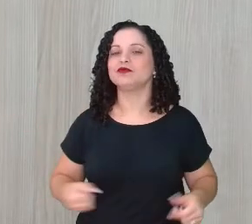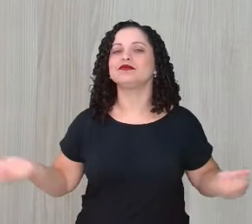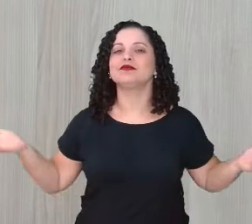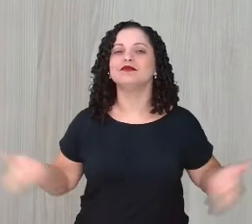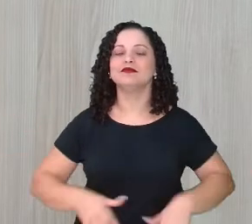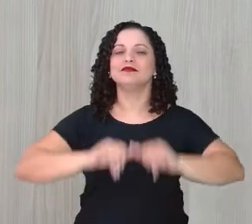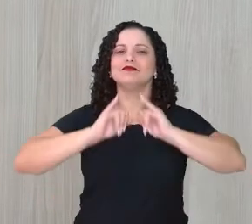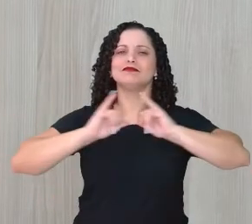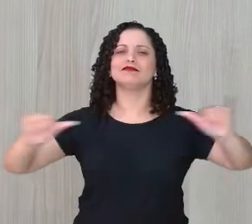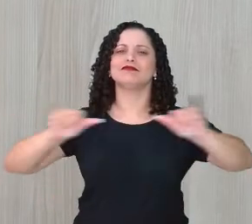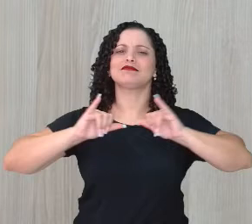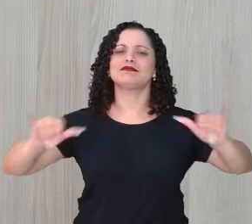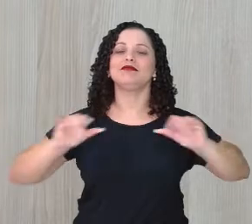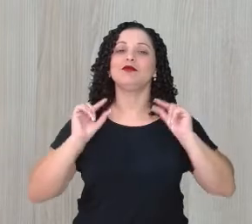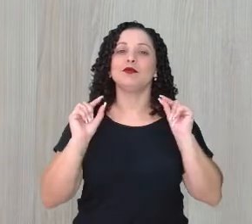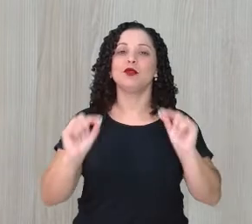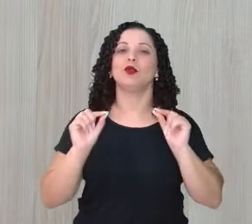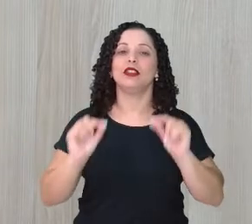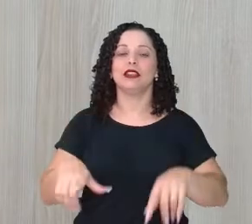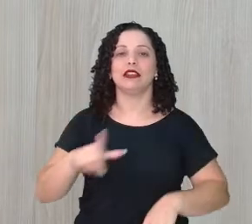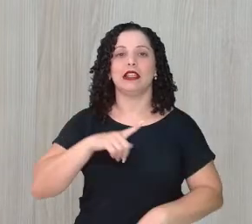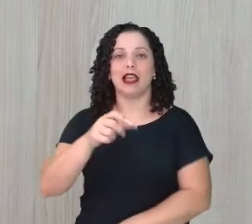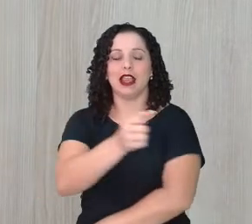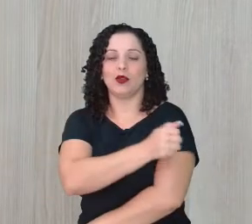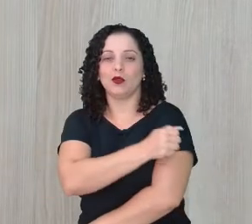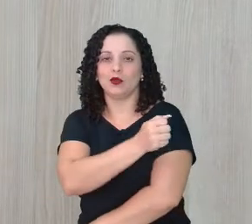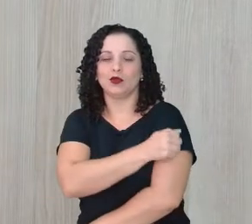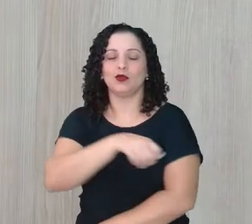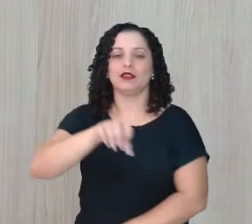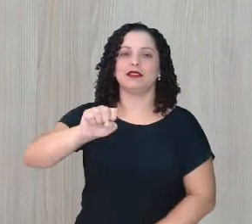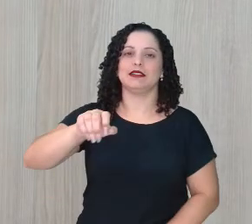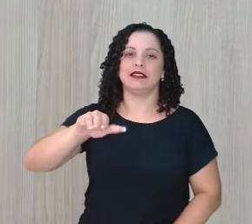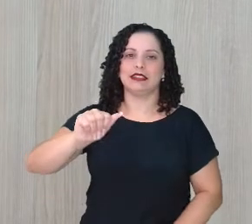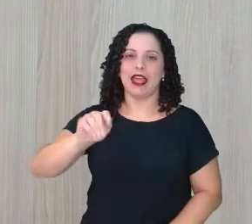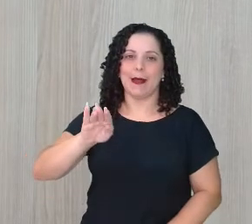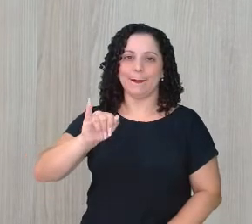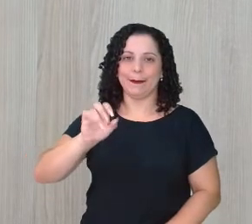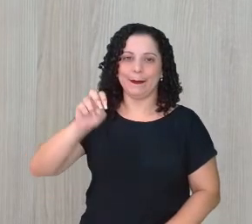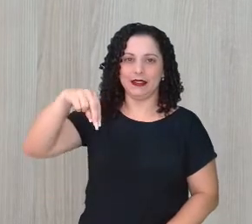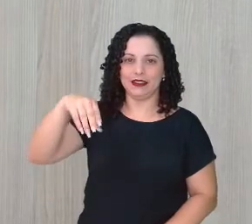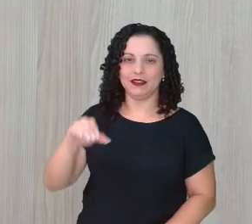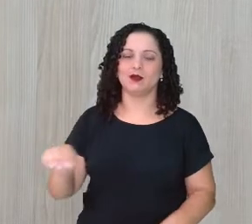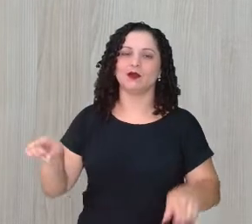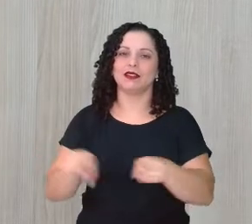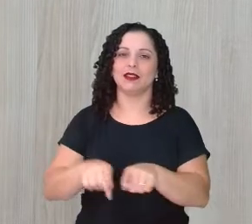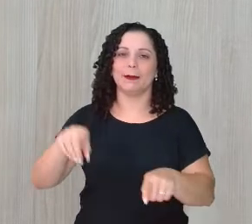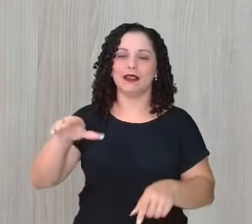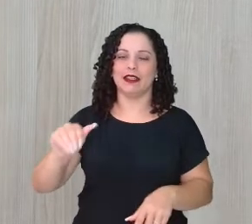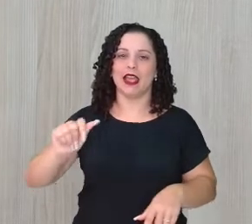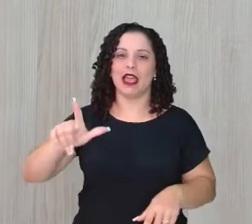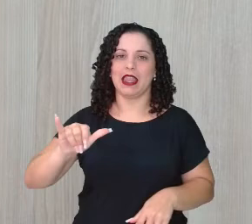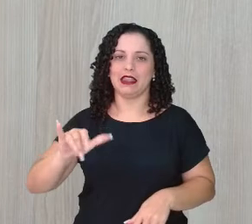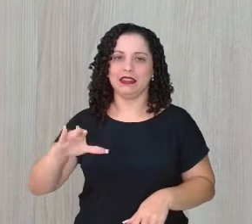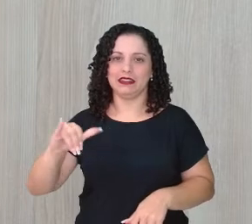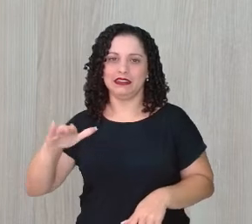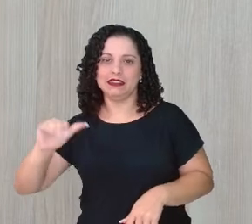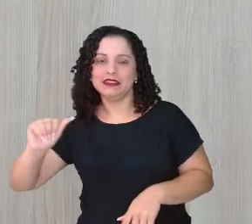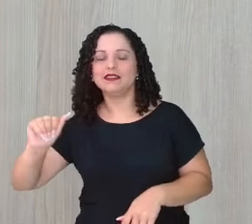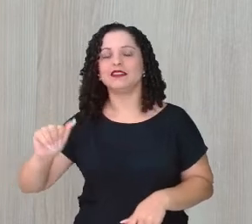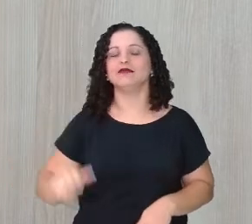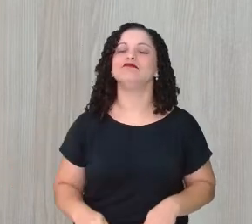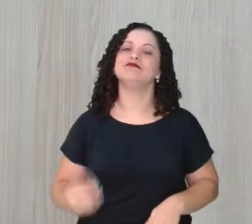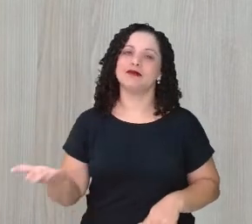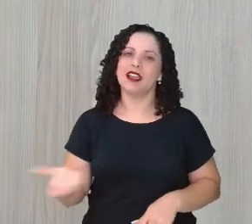professor, interagindo. Nós estamos com o Sabino e estamos com a Alícia. E se tiver mais alguém aí, dá um oi aí pra gente,